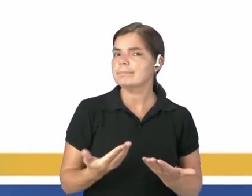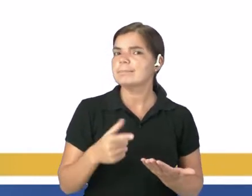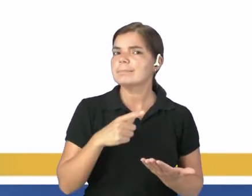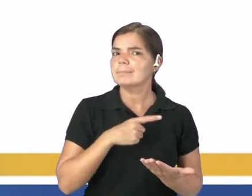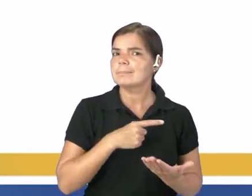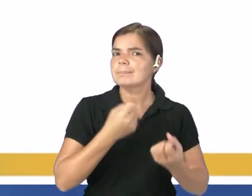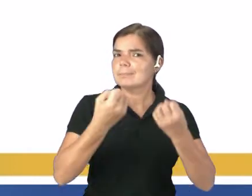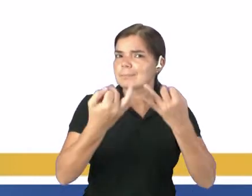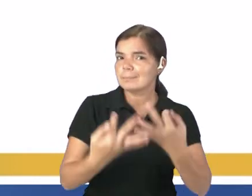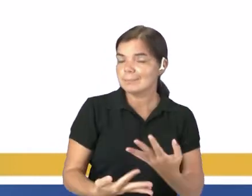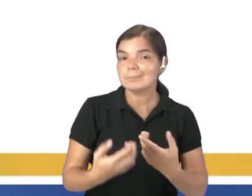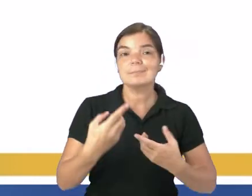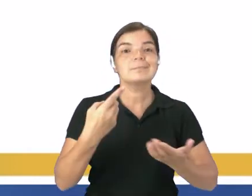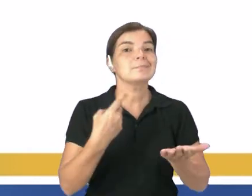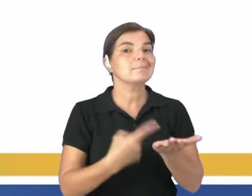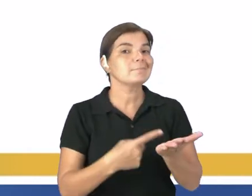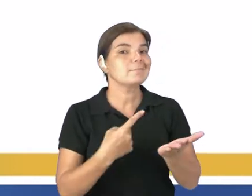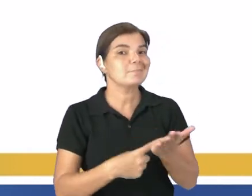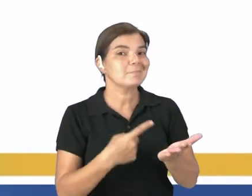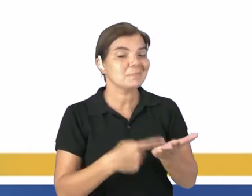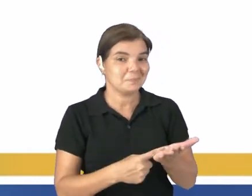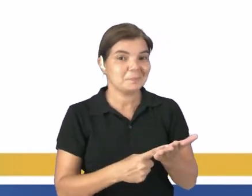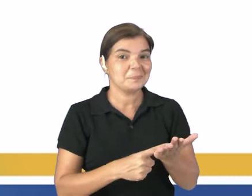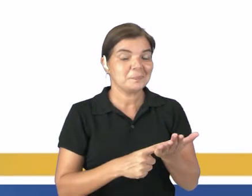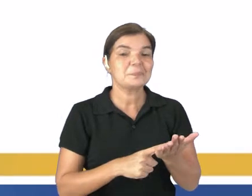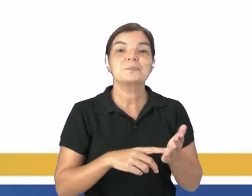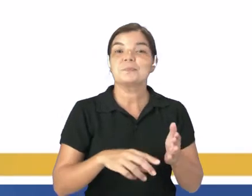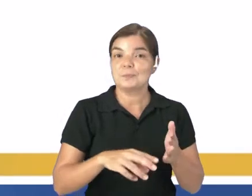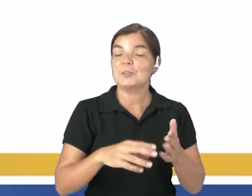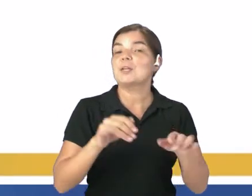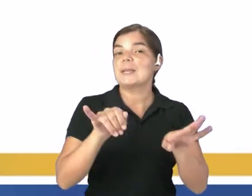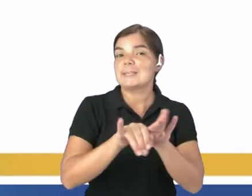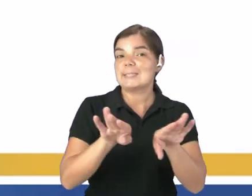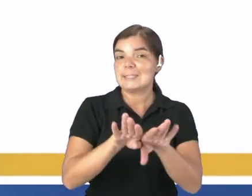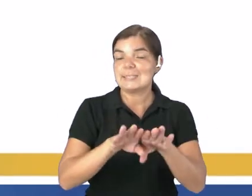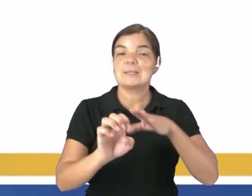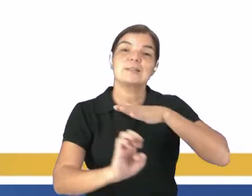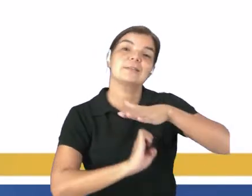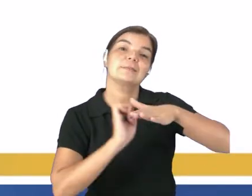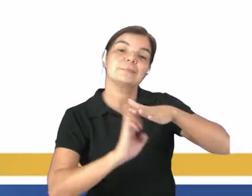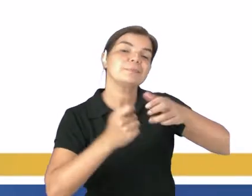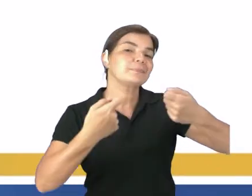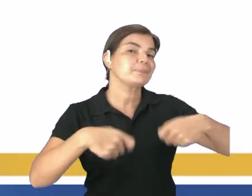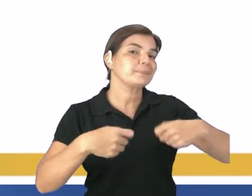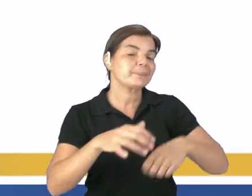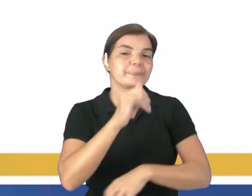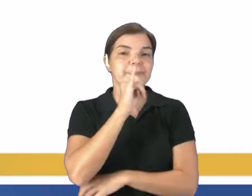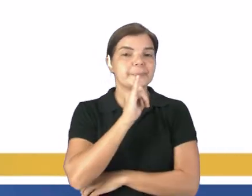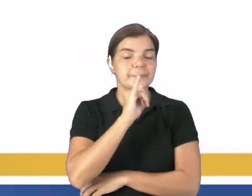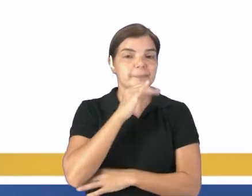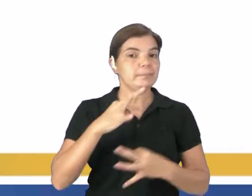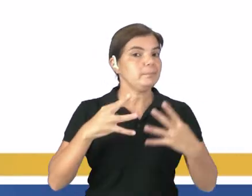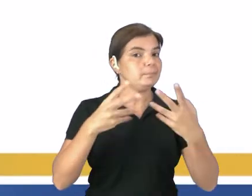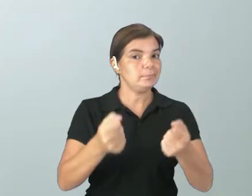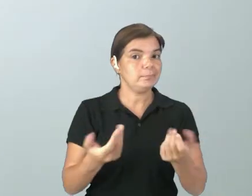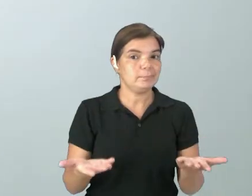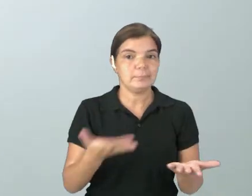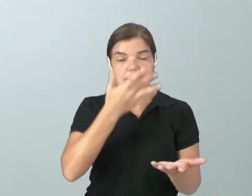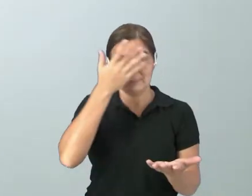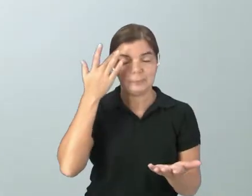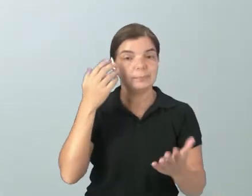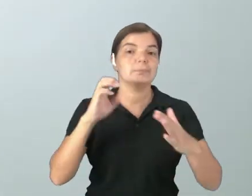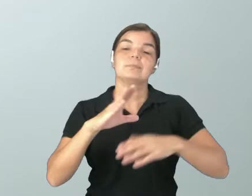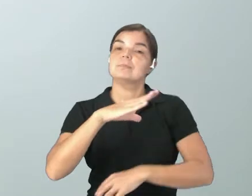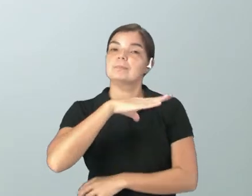definido de acordo com o que o mercado precisa. Ou seja, digamos que todo mundo na